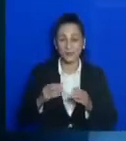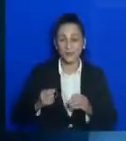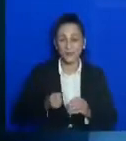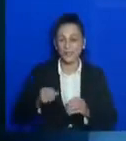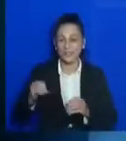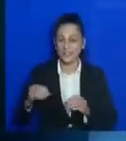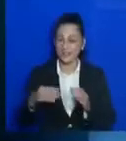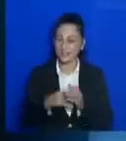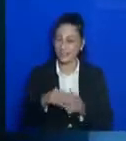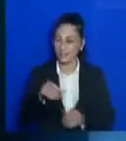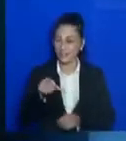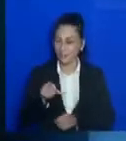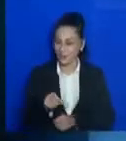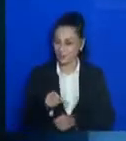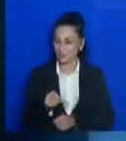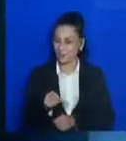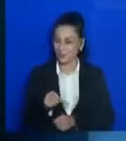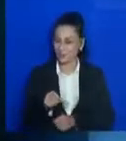numeradas de 0 a 9.